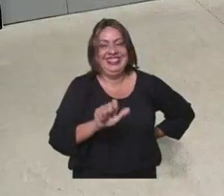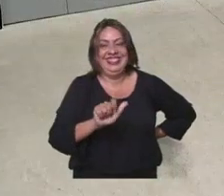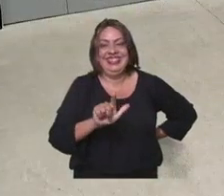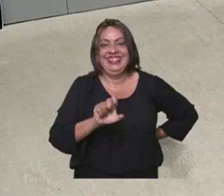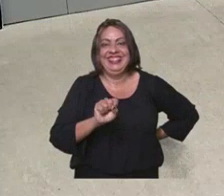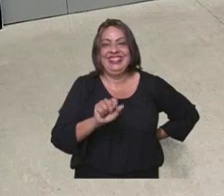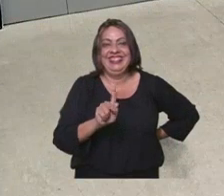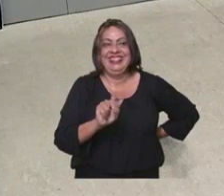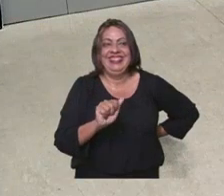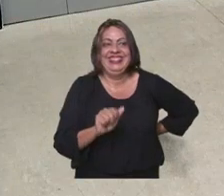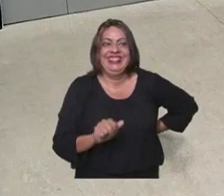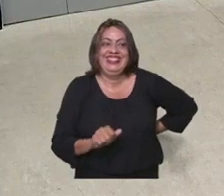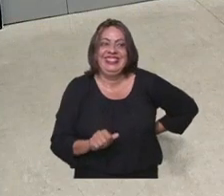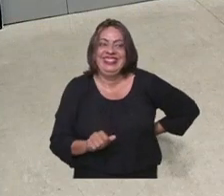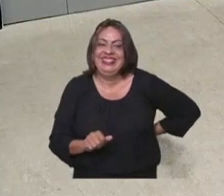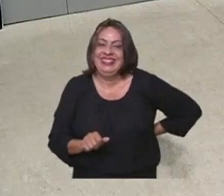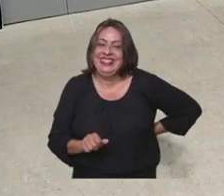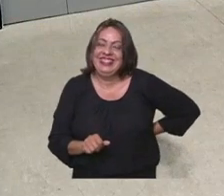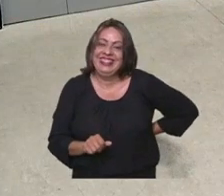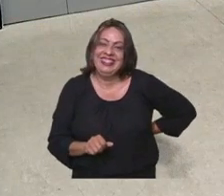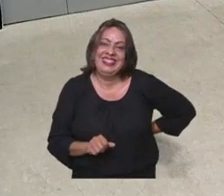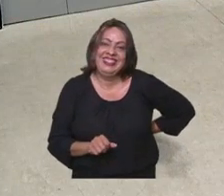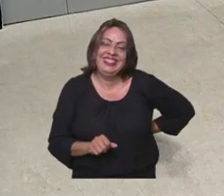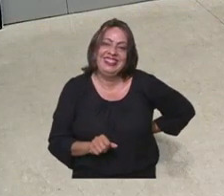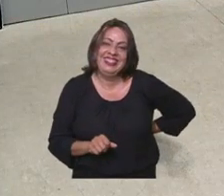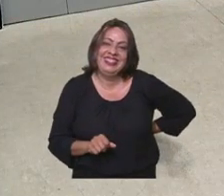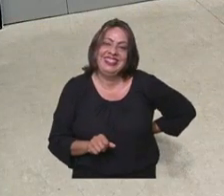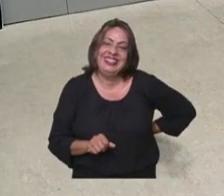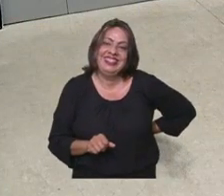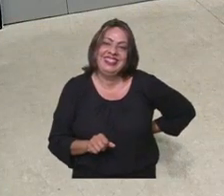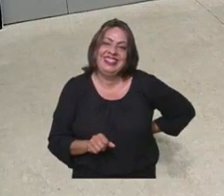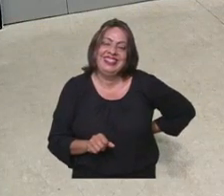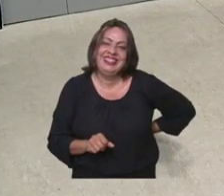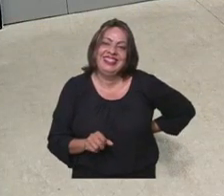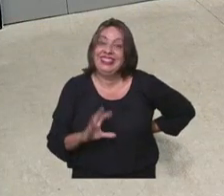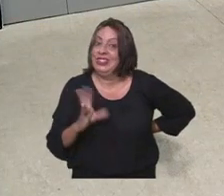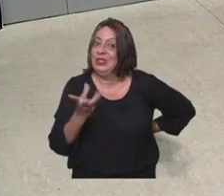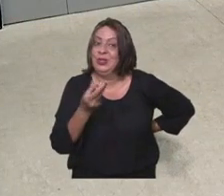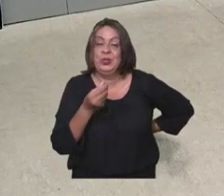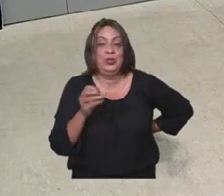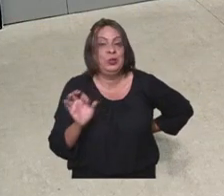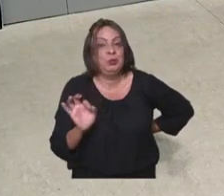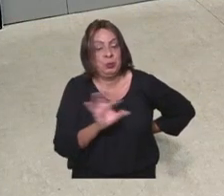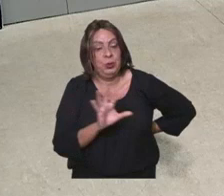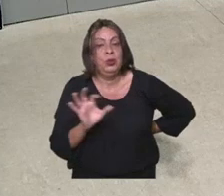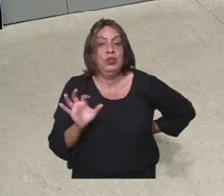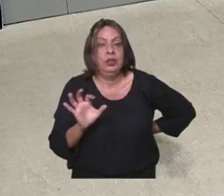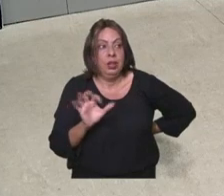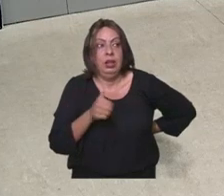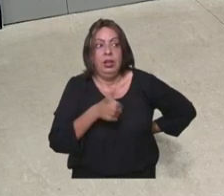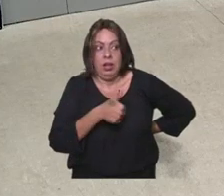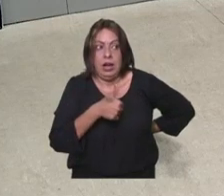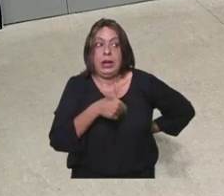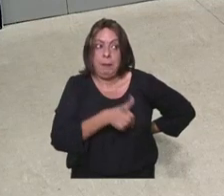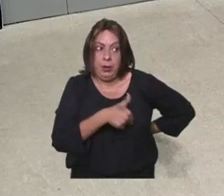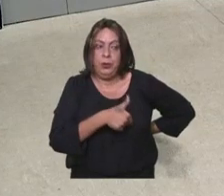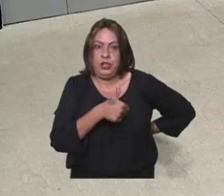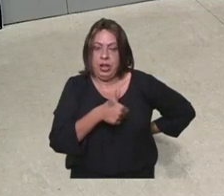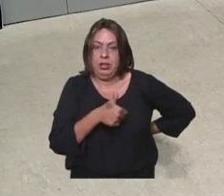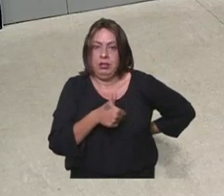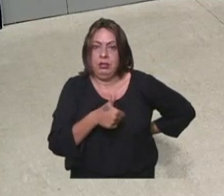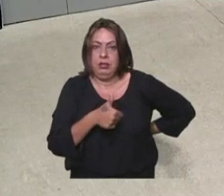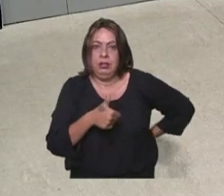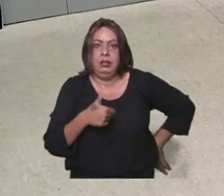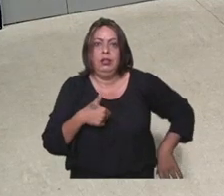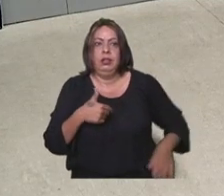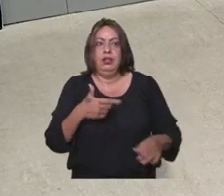levar a bolinha de número 60. E a gente já vai colocar na sorteadora. Tá tudo pronto por aqui. A Elizabeth já está aí